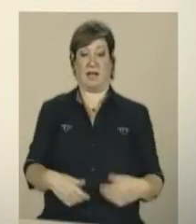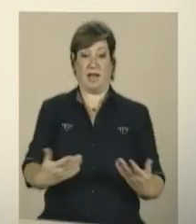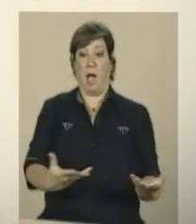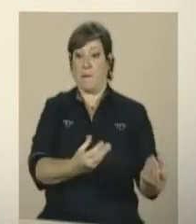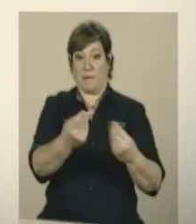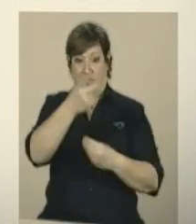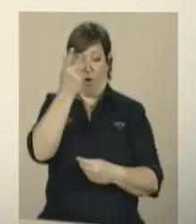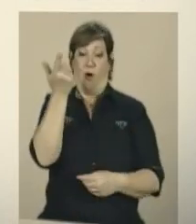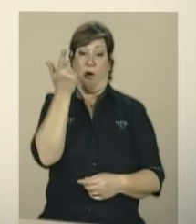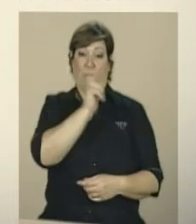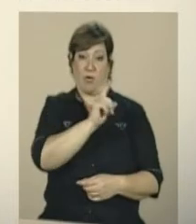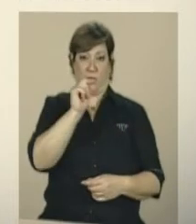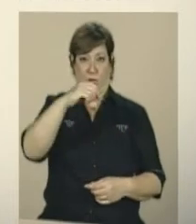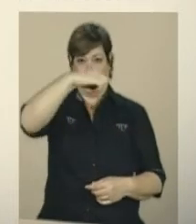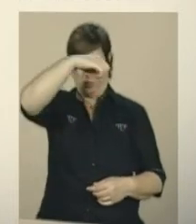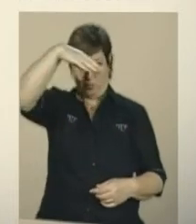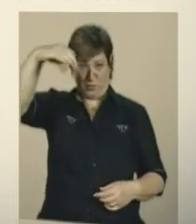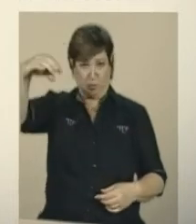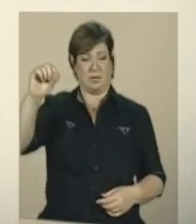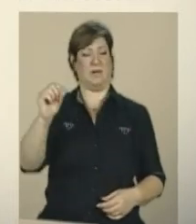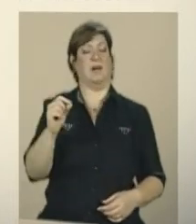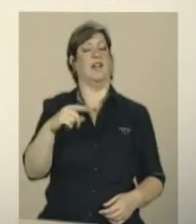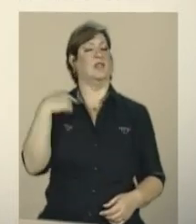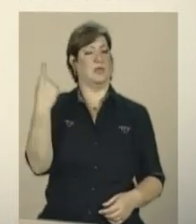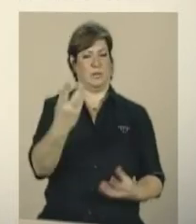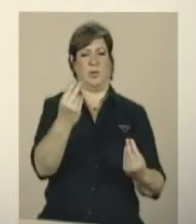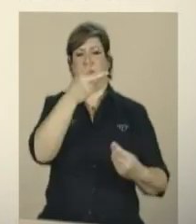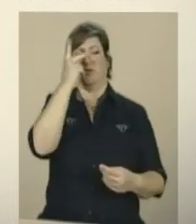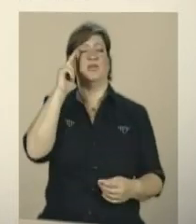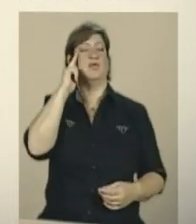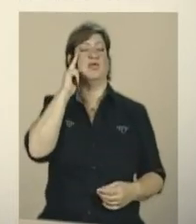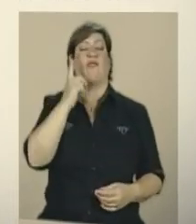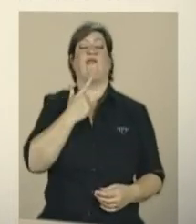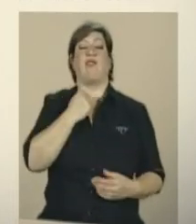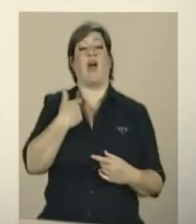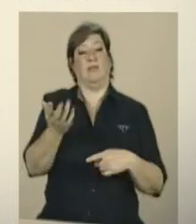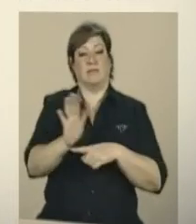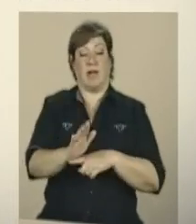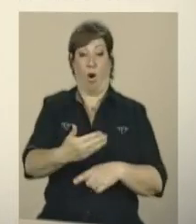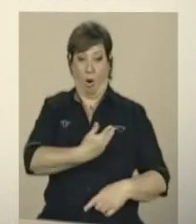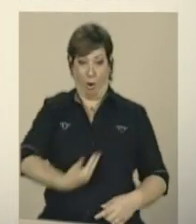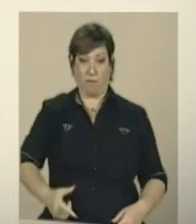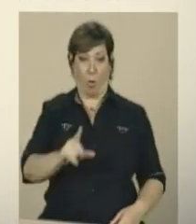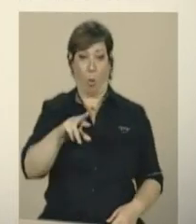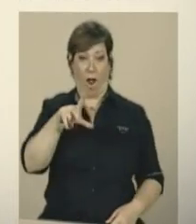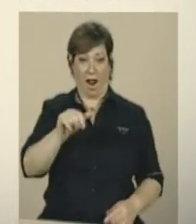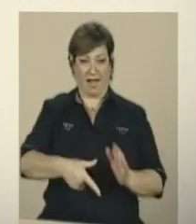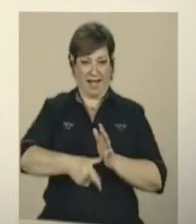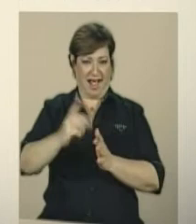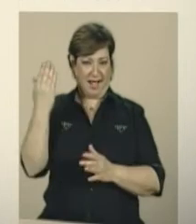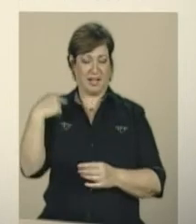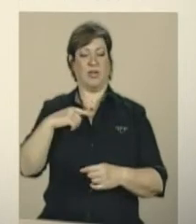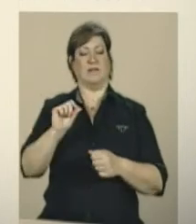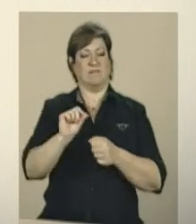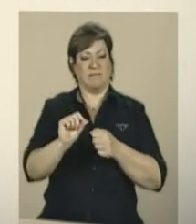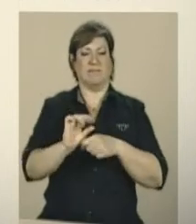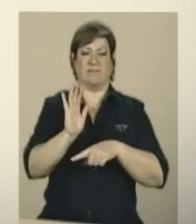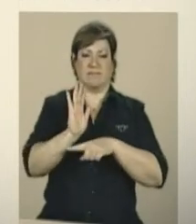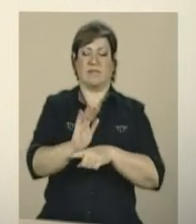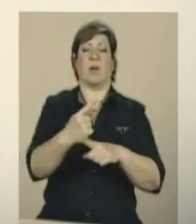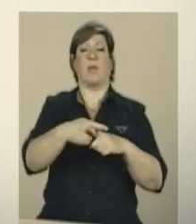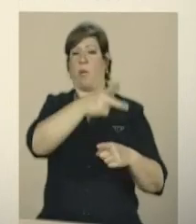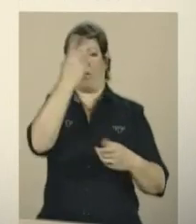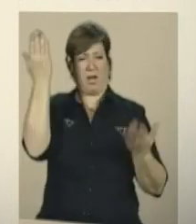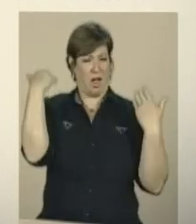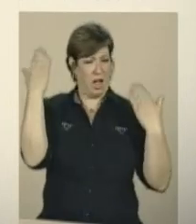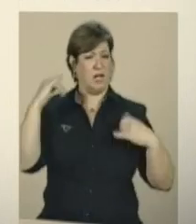Luz elétrica em casa era um sonho no governo Lula nós resolvemos mudar essa situação de atraso e de abandono do povo